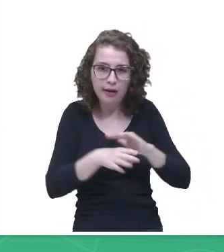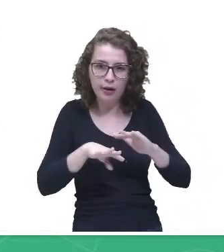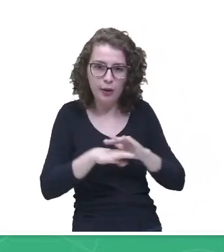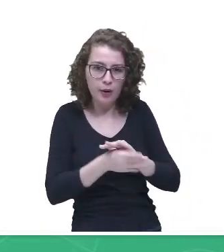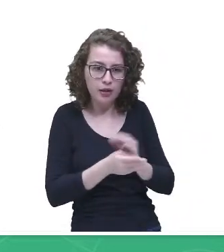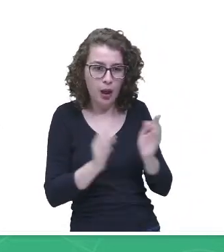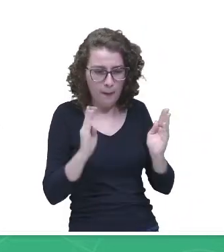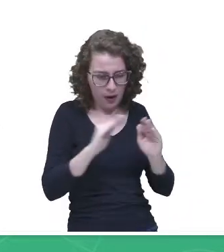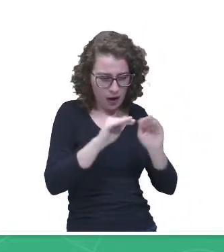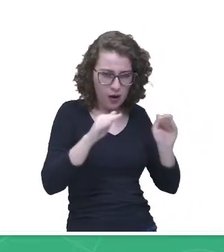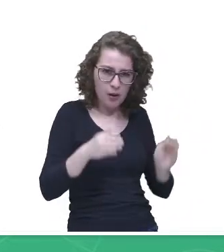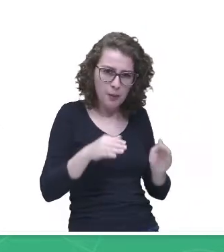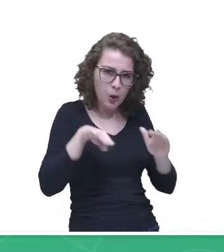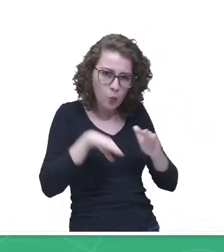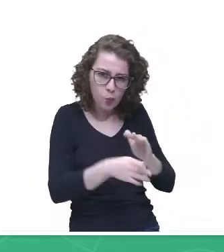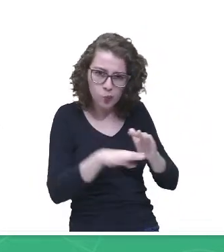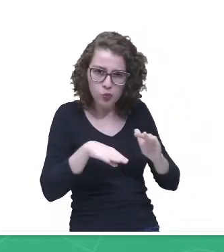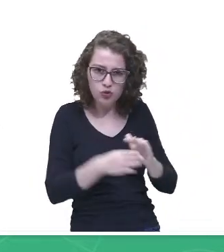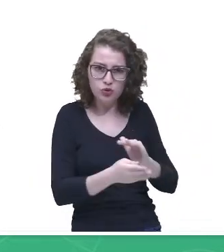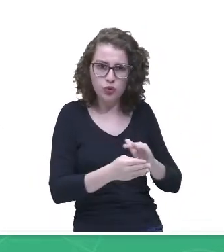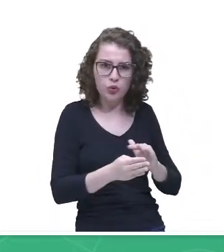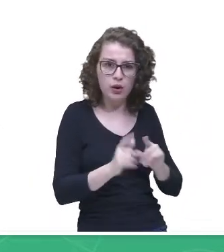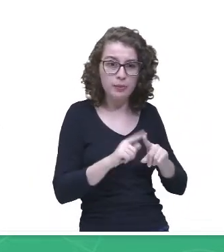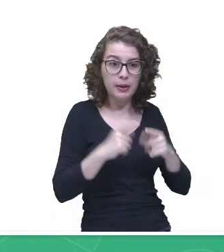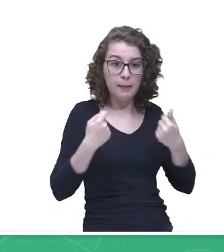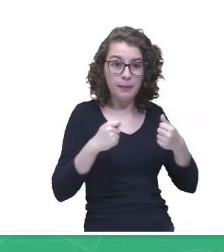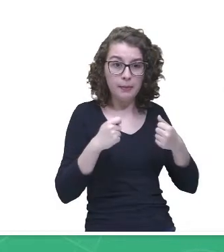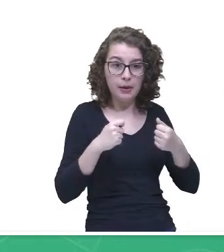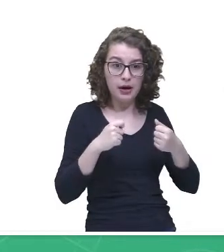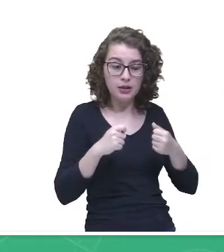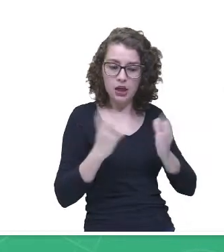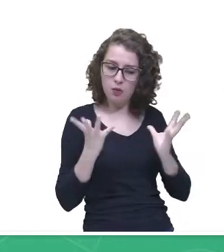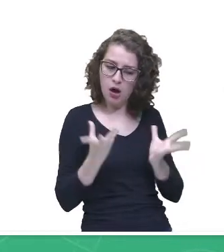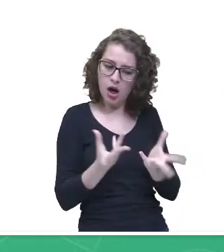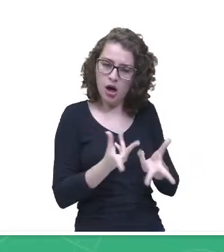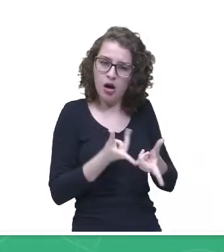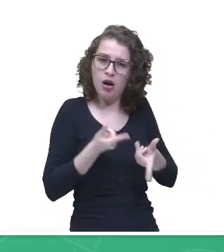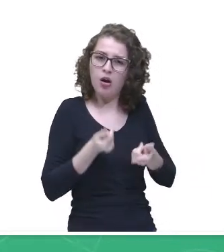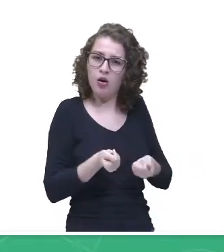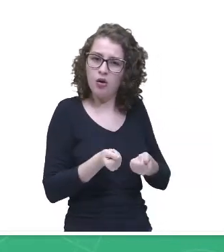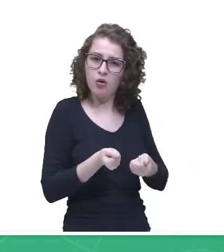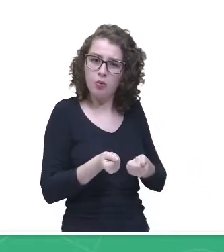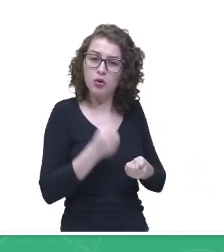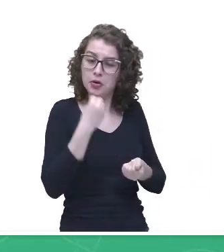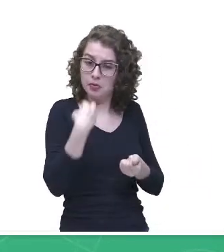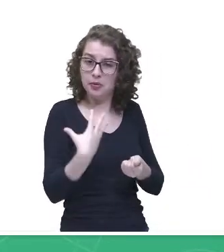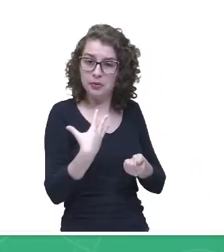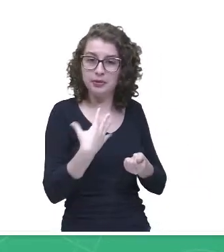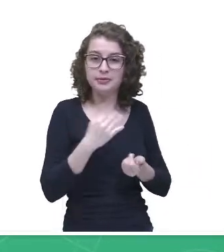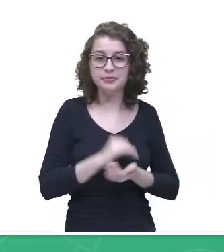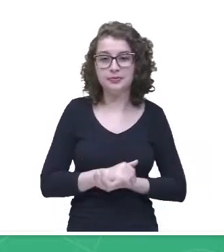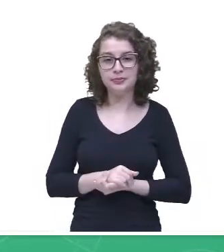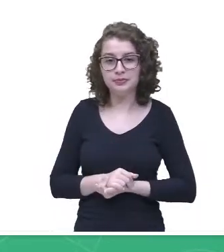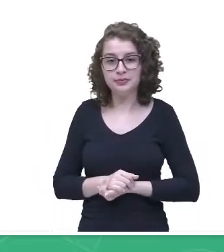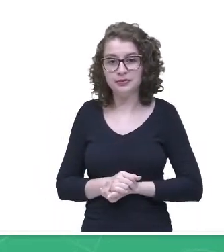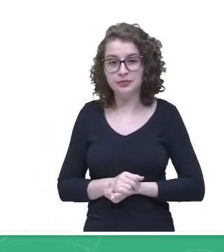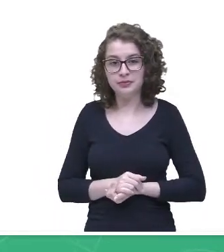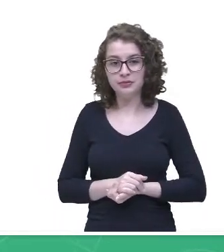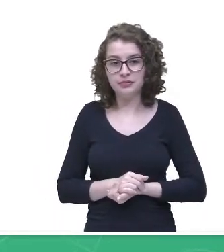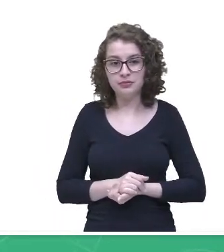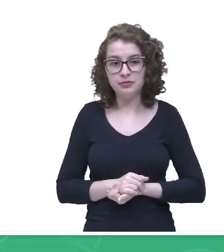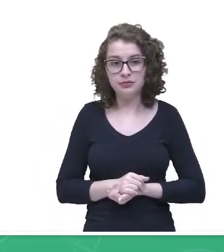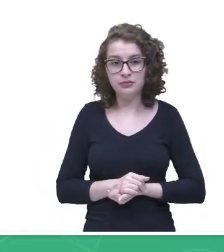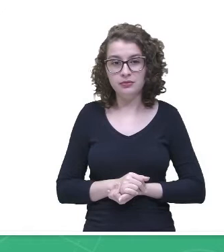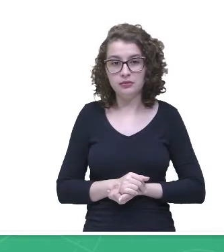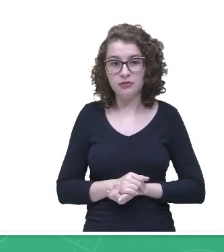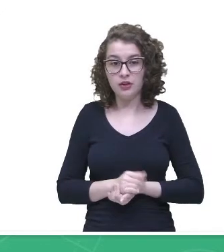pequenos estoques precisam ter produtos de qualidade máxima, tá bom? Então, no setor